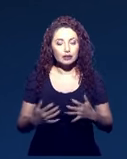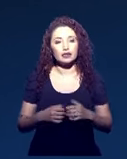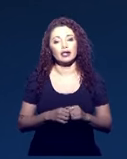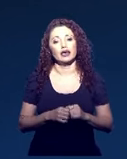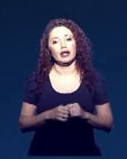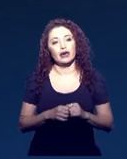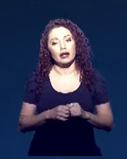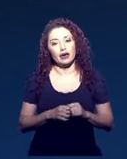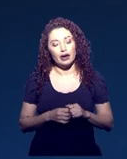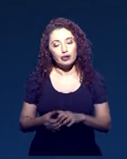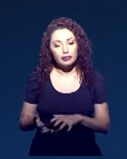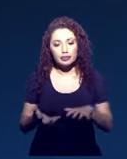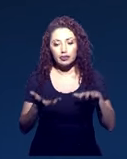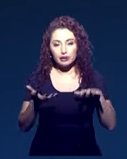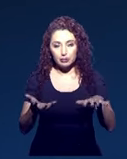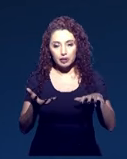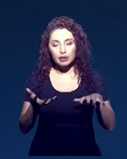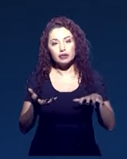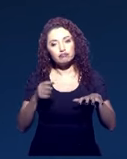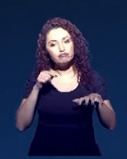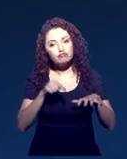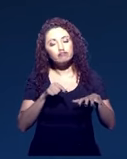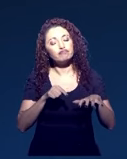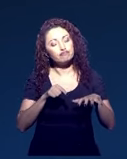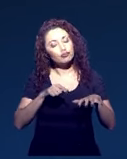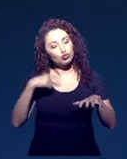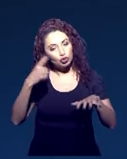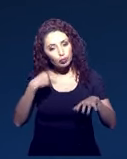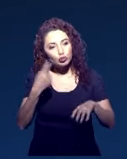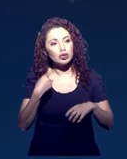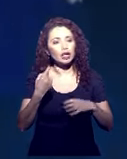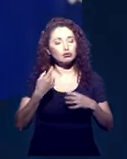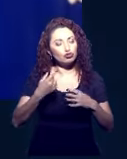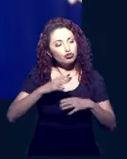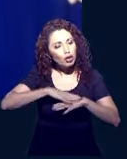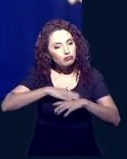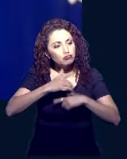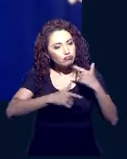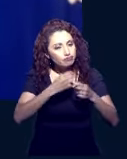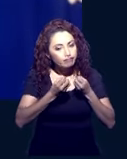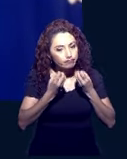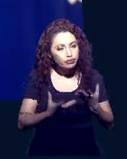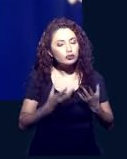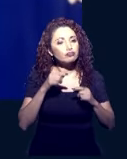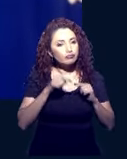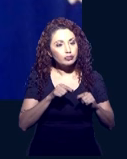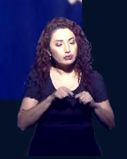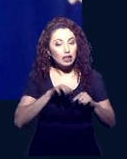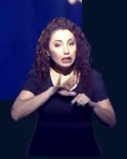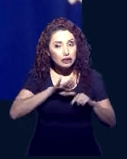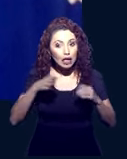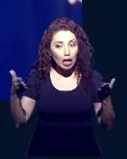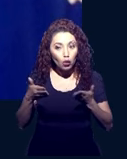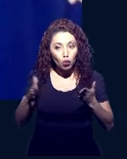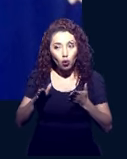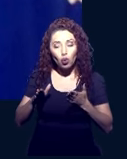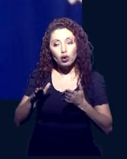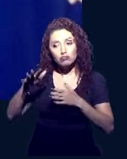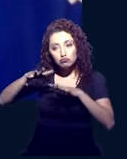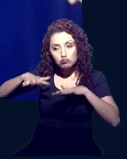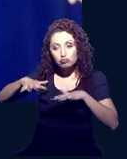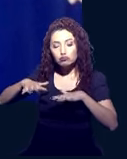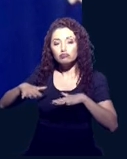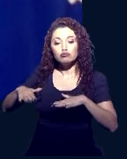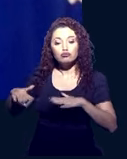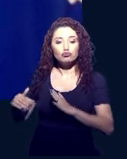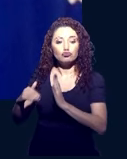iniciadora fez um importante Belo trabalho Deputado Agnaldo Ribeiro mas naturalmente que cabe ao Senado agora fazer as sugestões